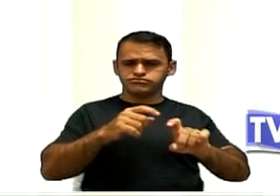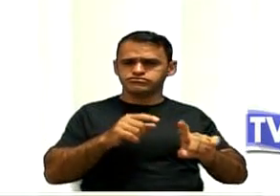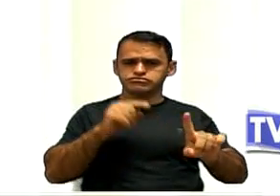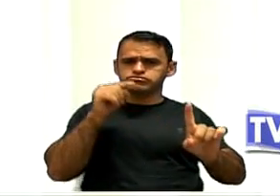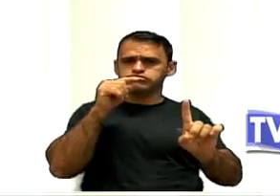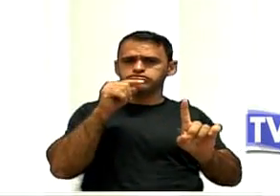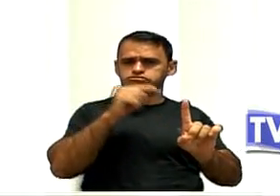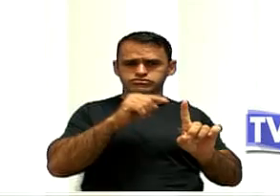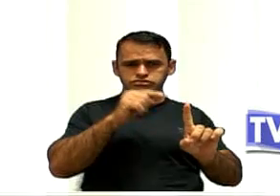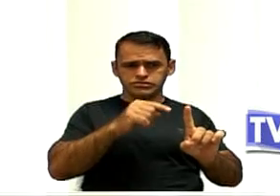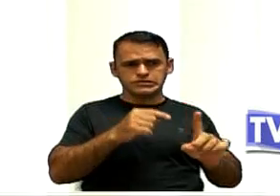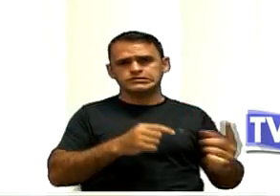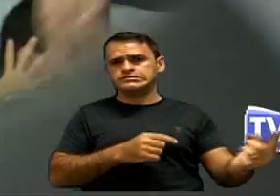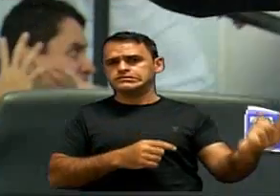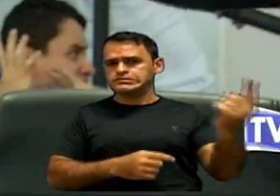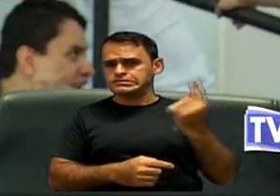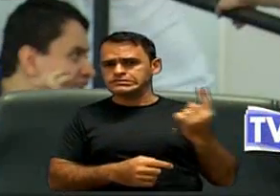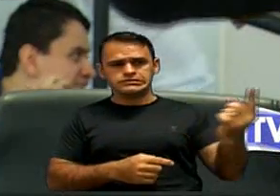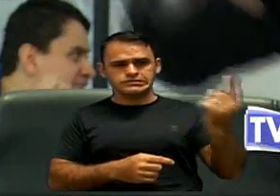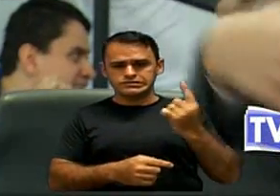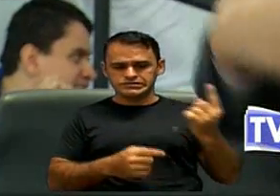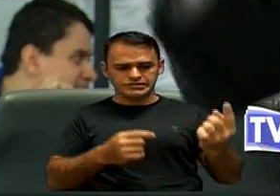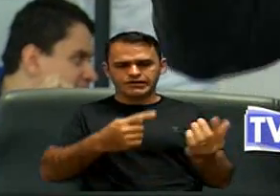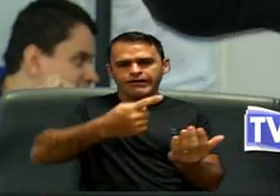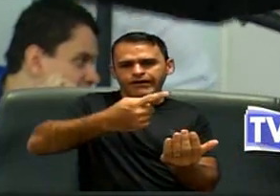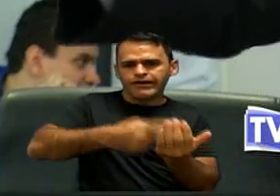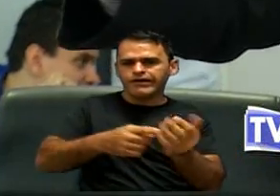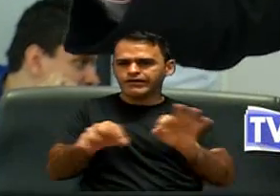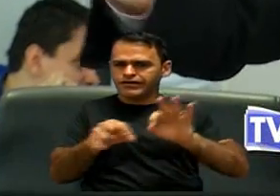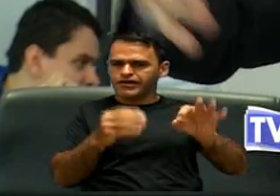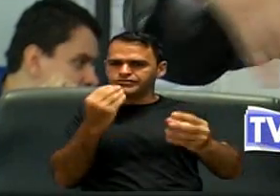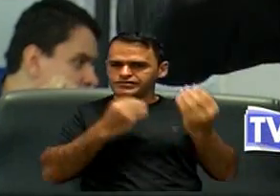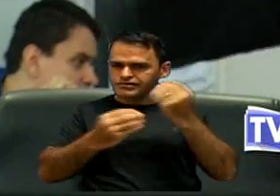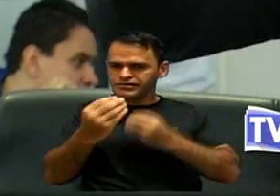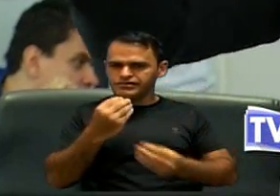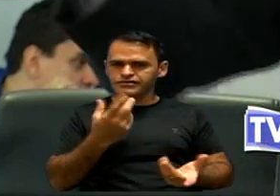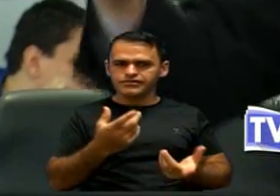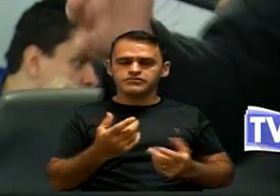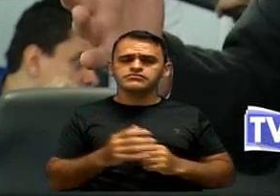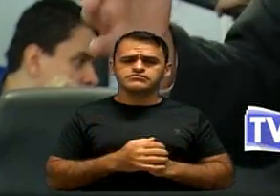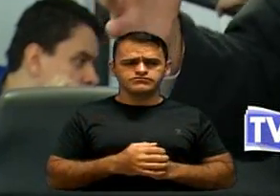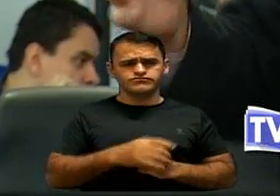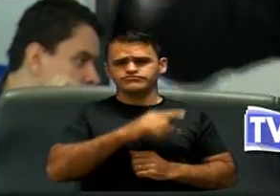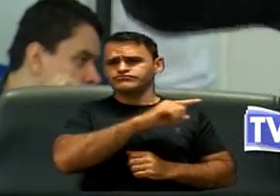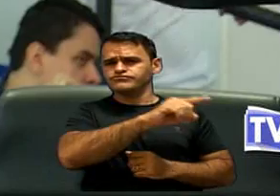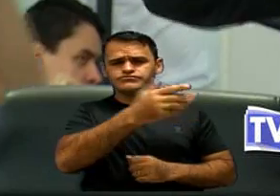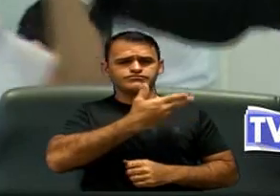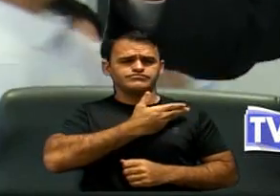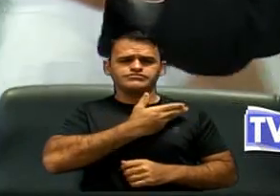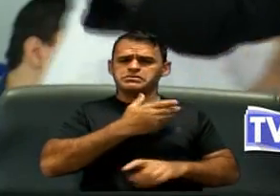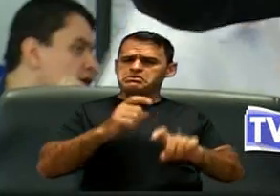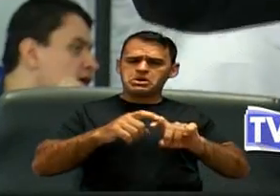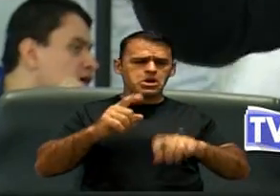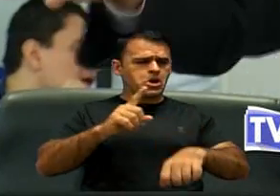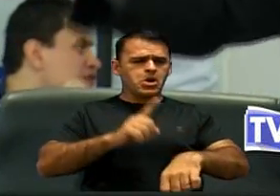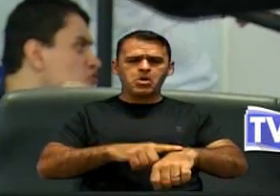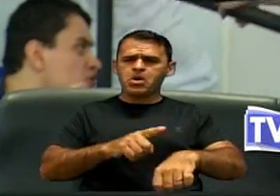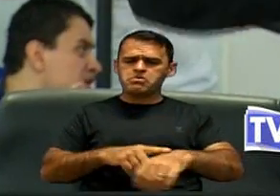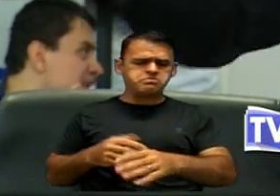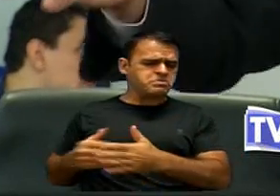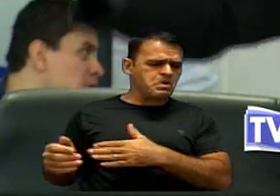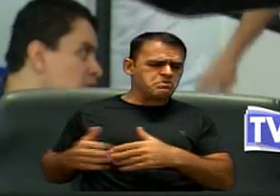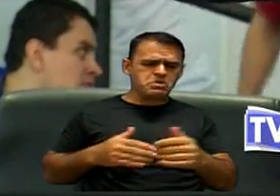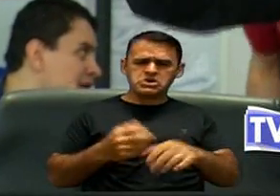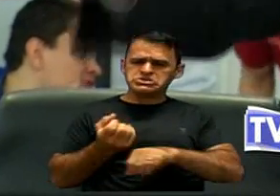da chapa, Vitão, eu quero gordura aqui. Então, a gente se torna amigo também dos médicos que são abençoados. Não tem horário, não tem hora, não